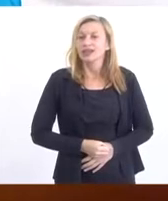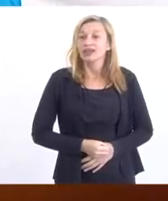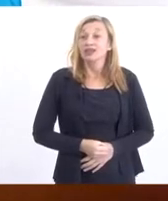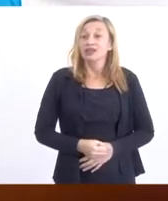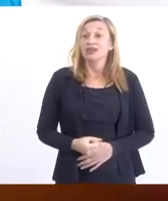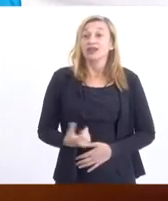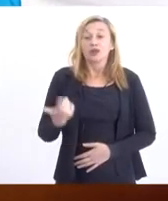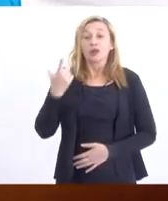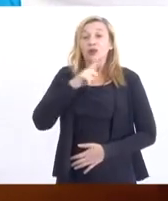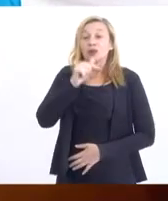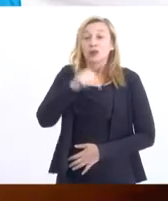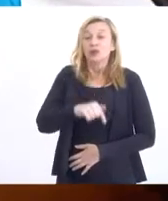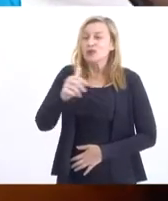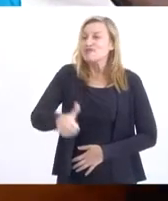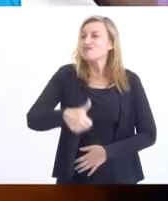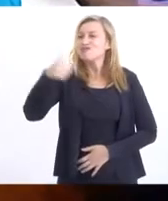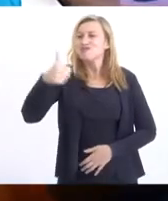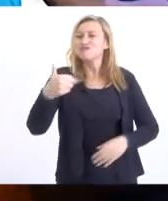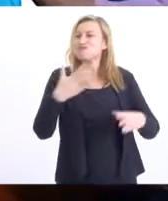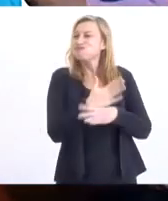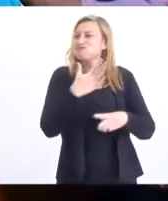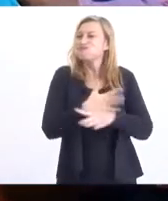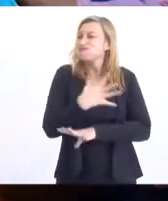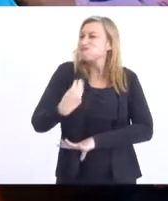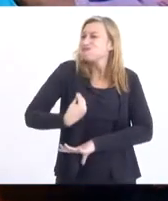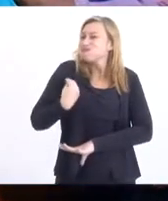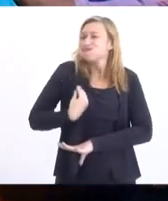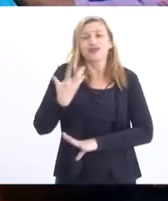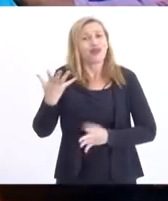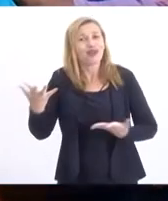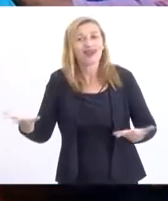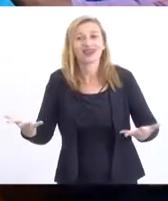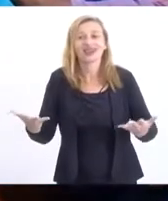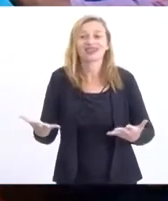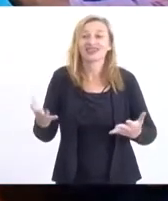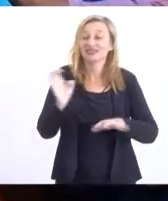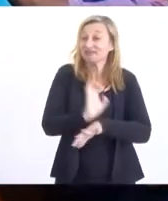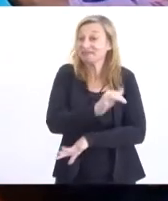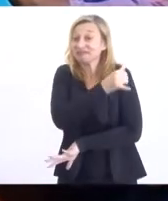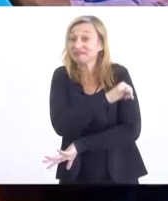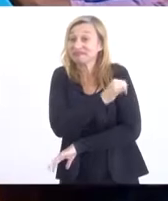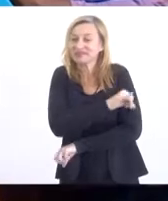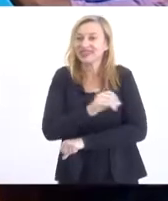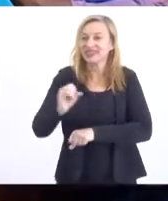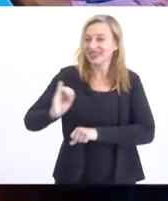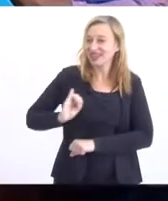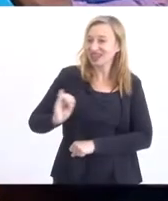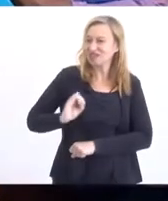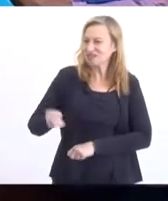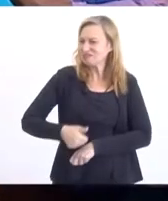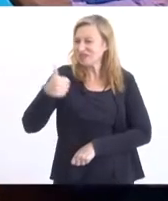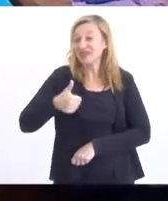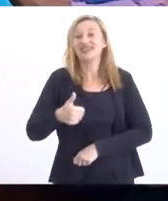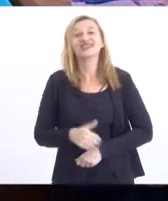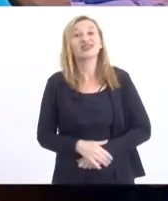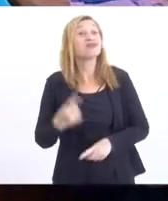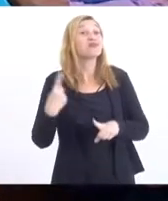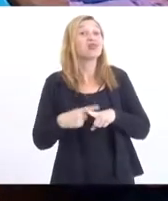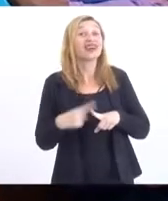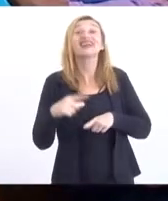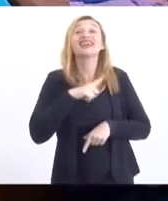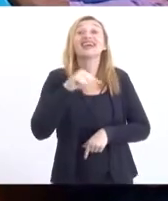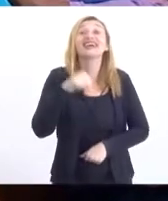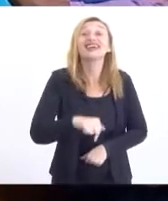Nós ganhamos aqui a melhor cidade de sobrevivência. O estado do Rio, Itaperuna, ficou em primeiro lugar, porque tem